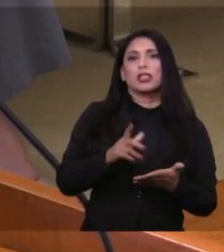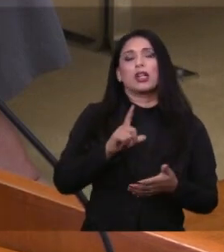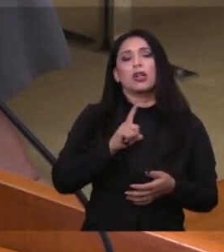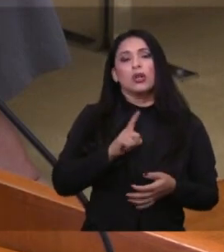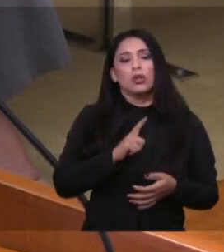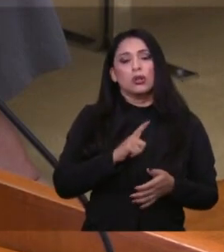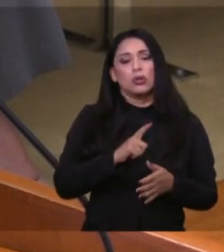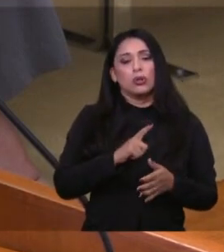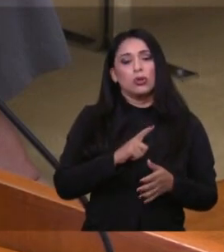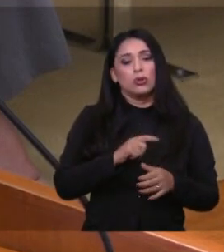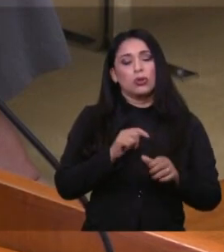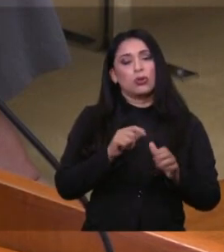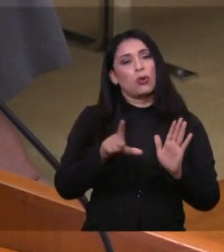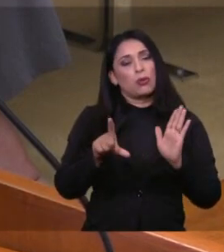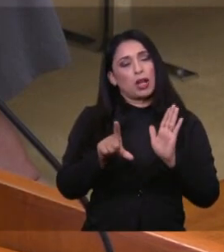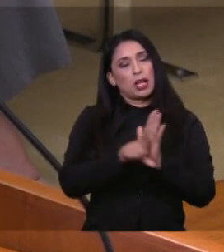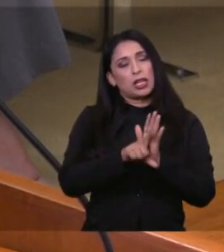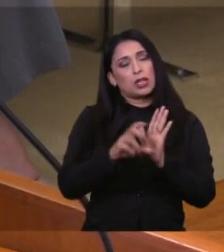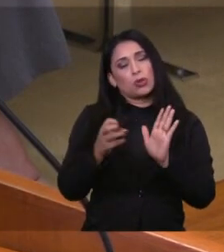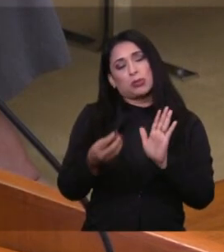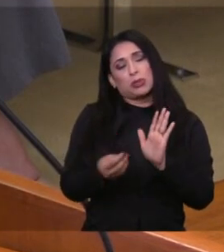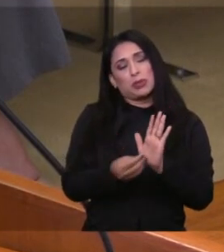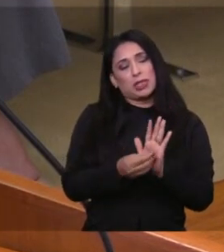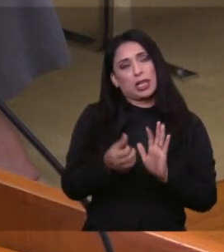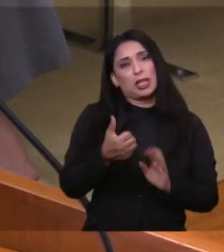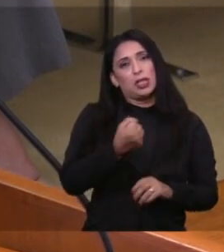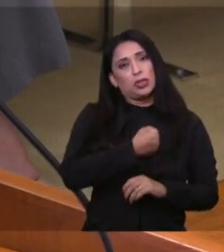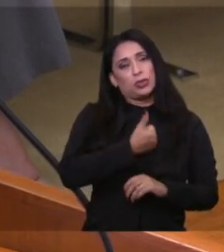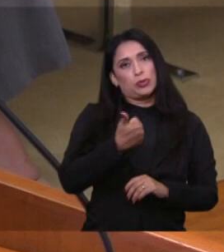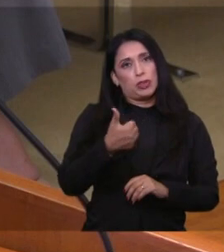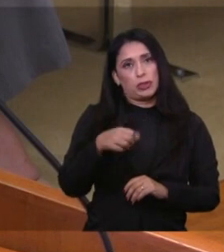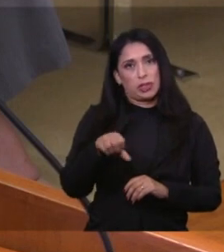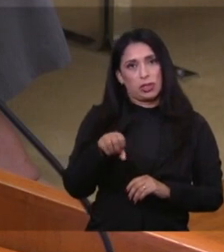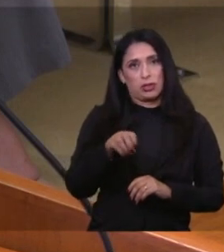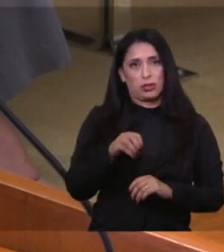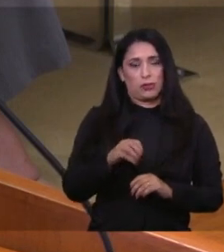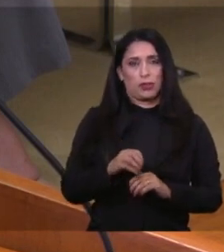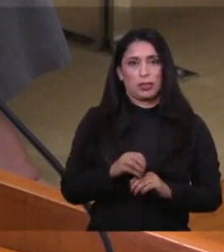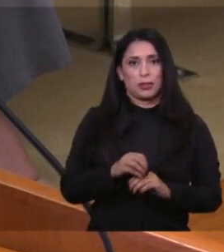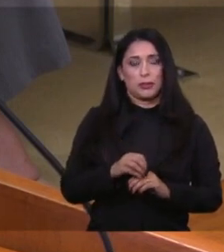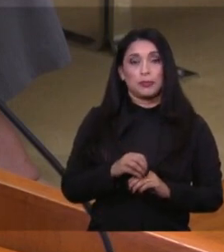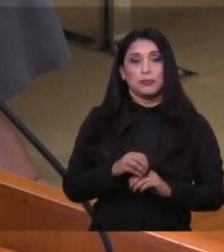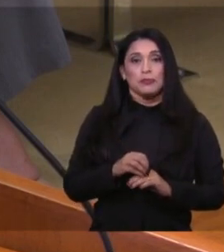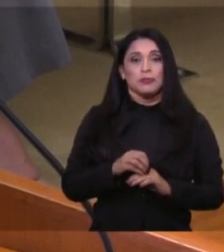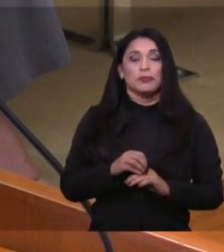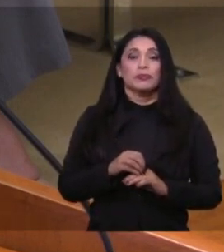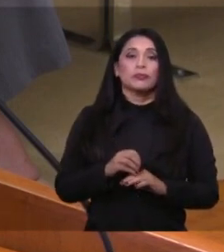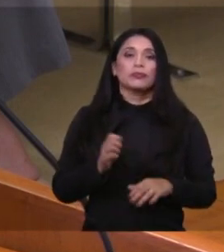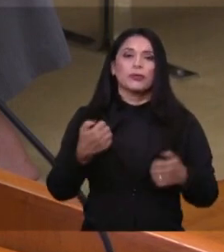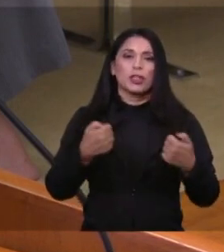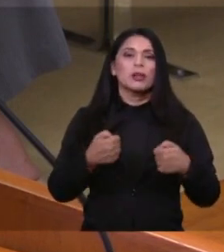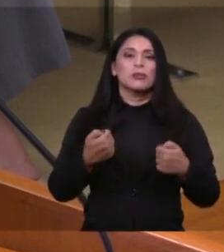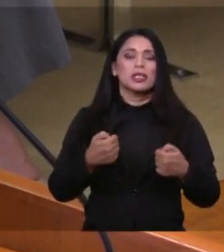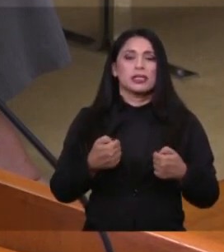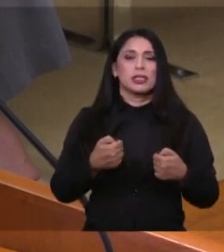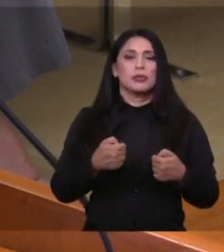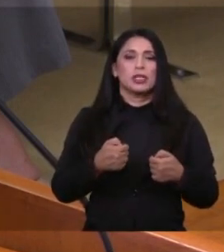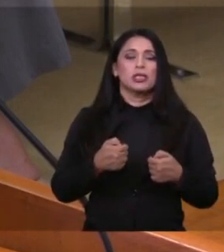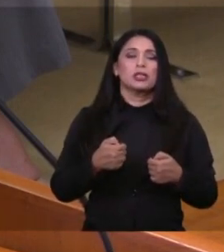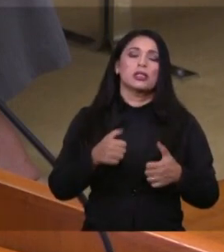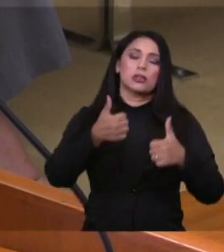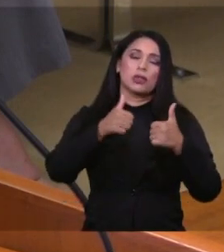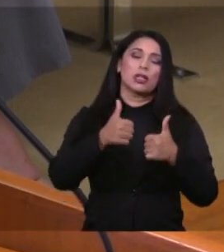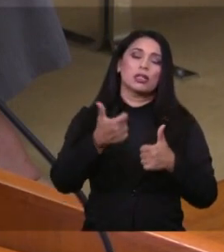com a edição da Lei Complementar 190. Mas é preciso que se enfrente um segundo